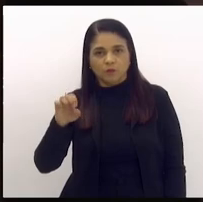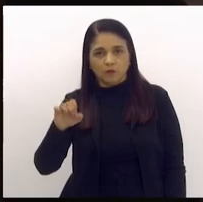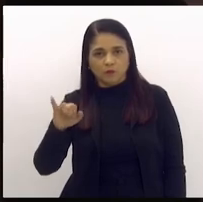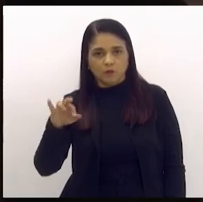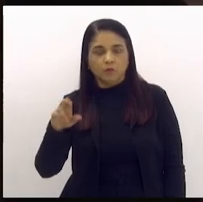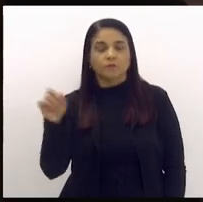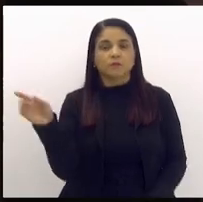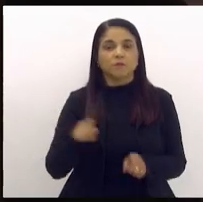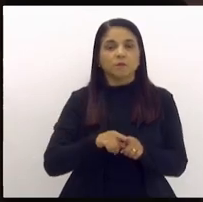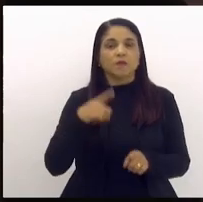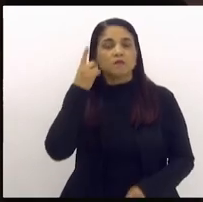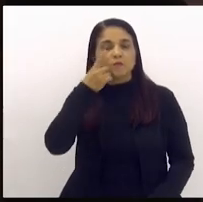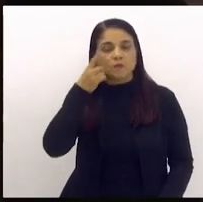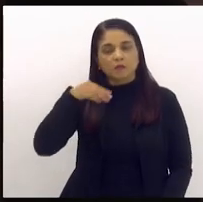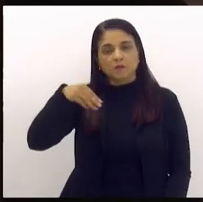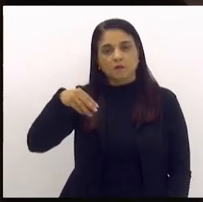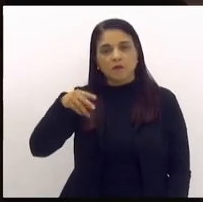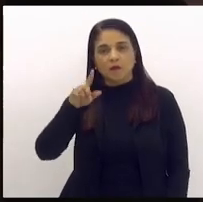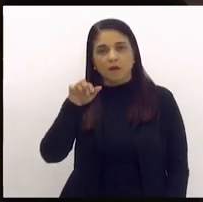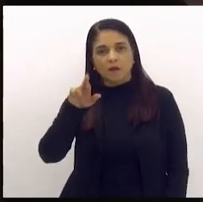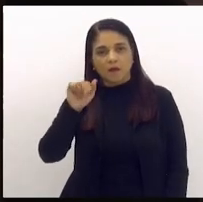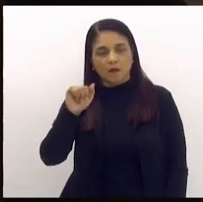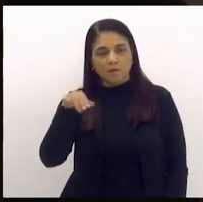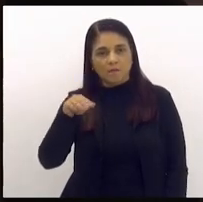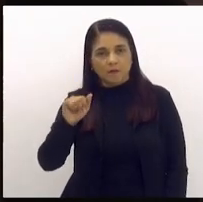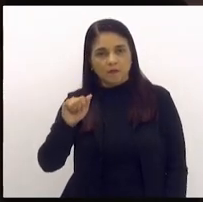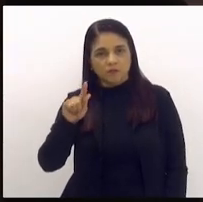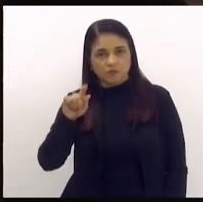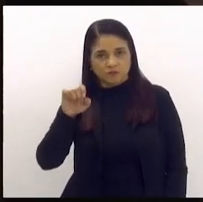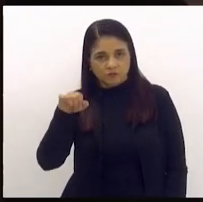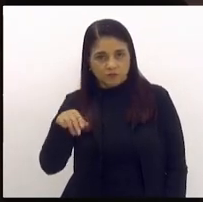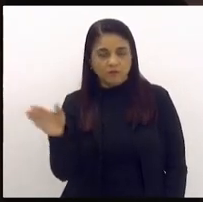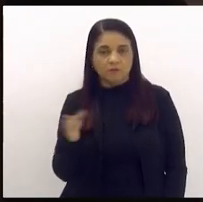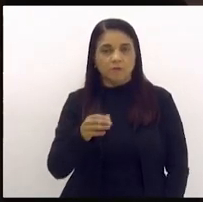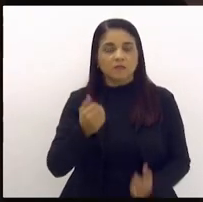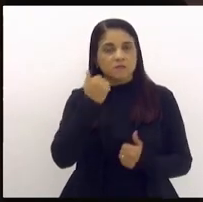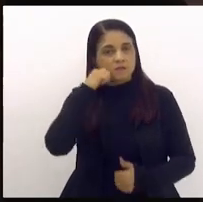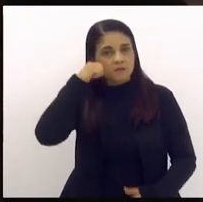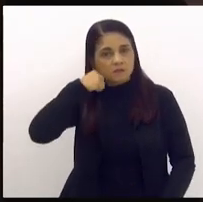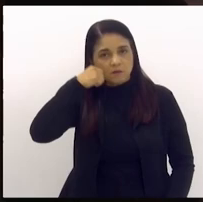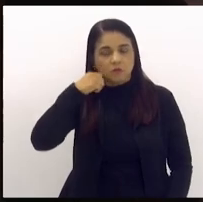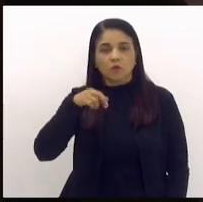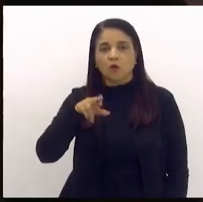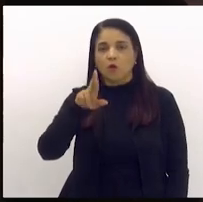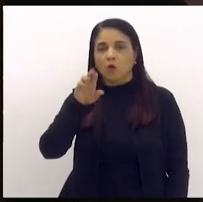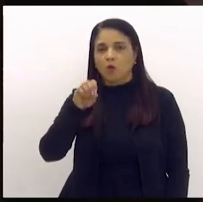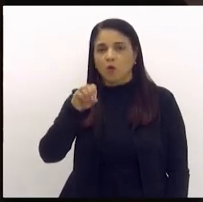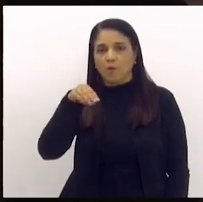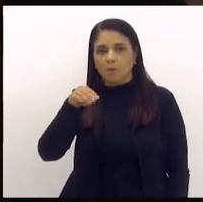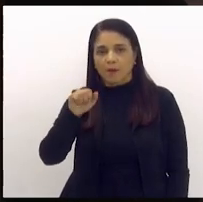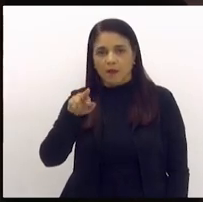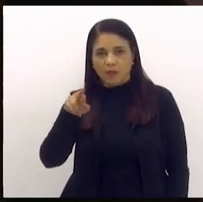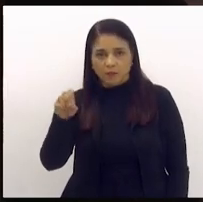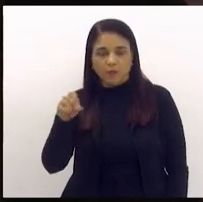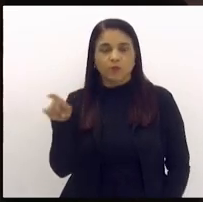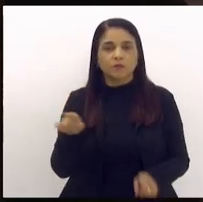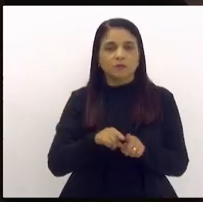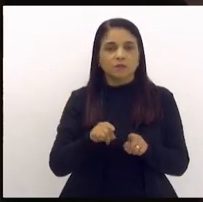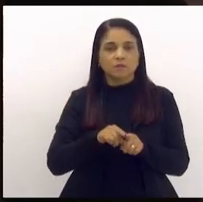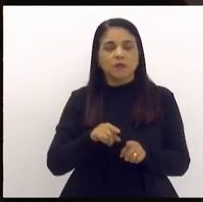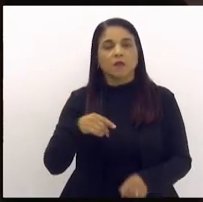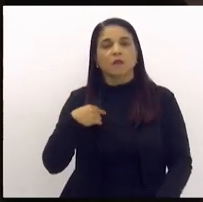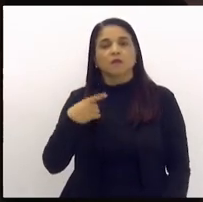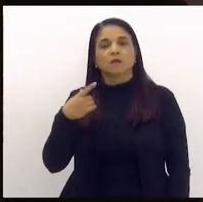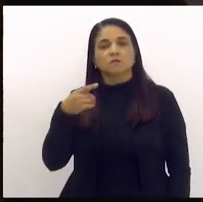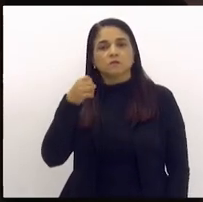Ramagem, e tivemos com os senadores Romário e com o nobre senador Carlos